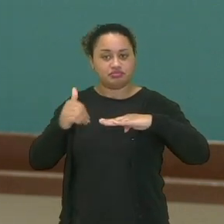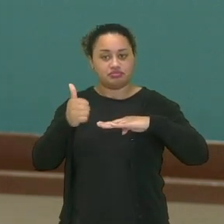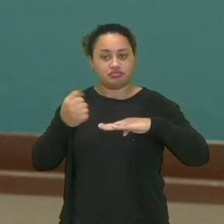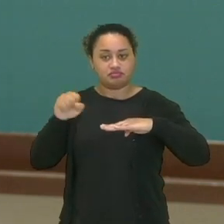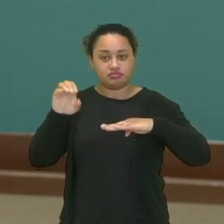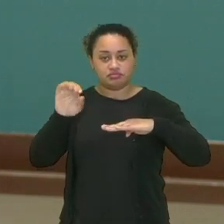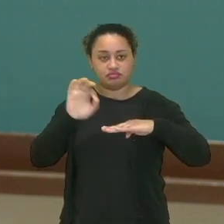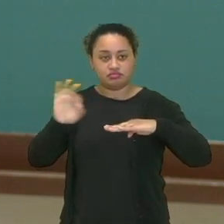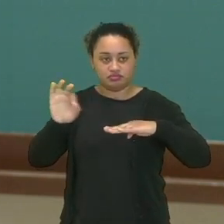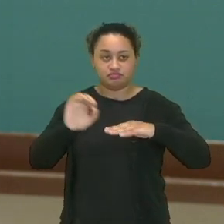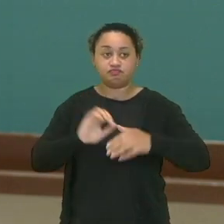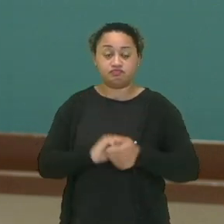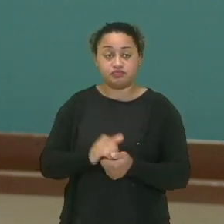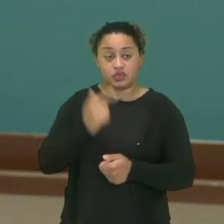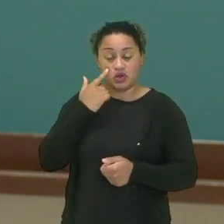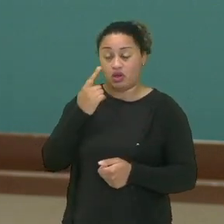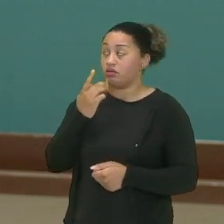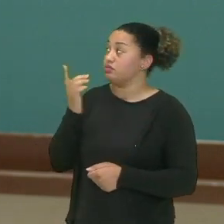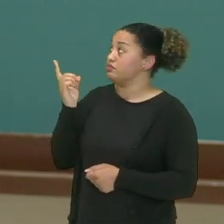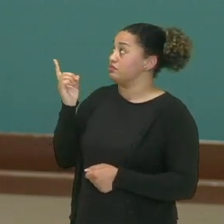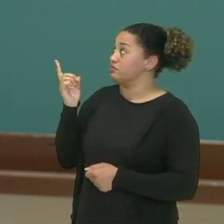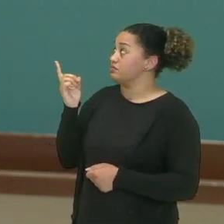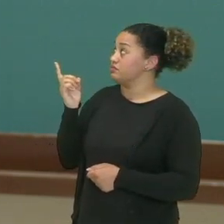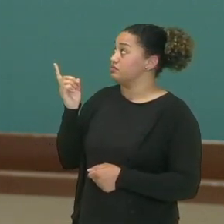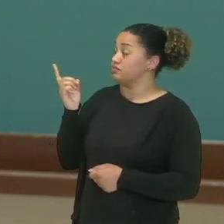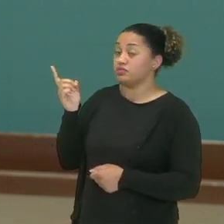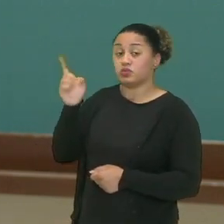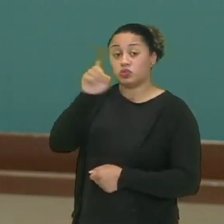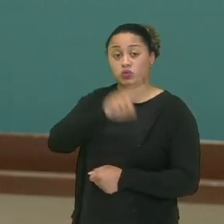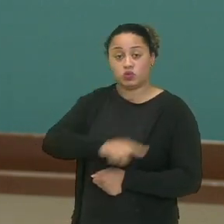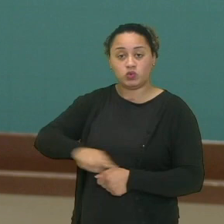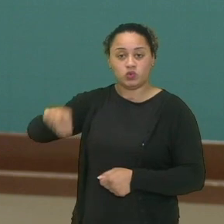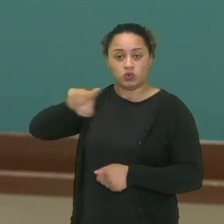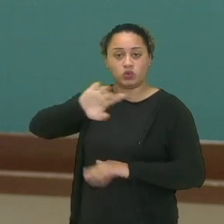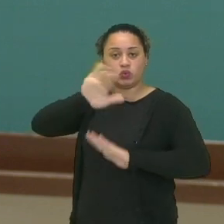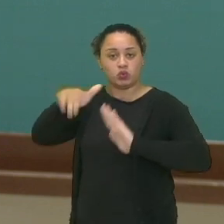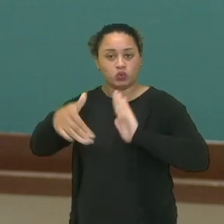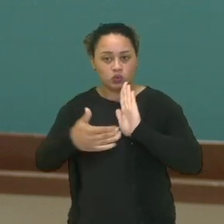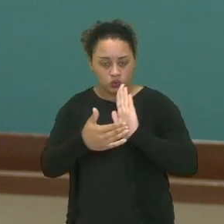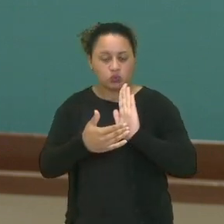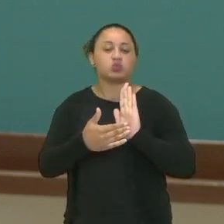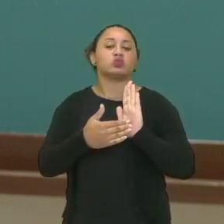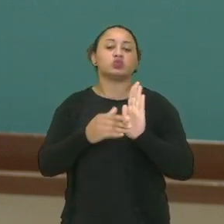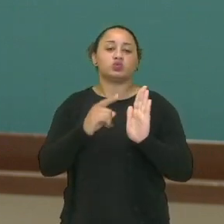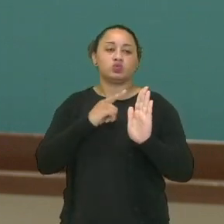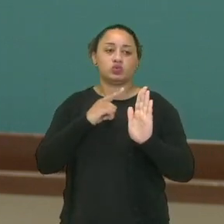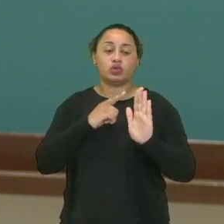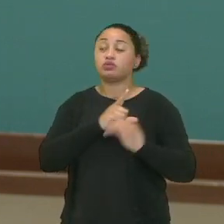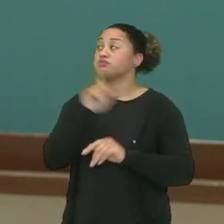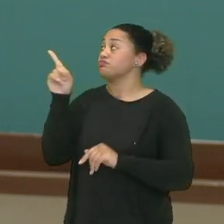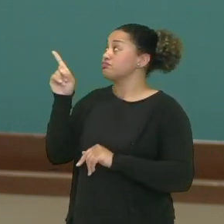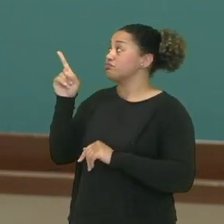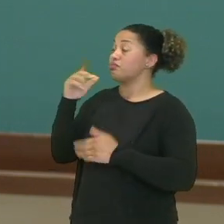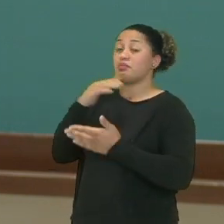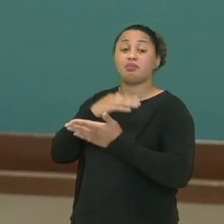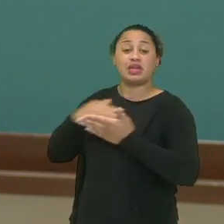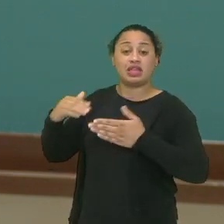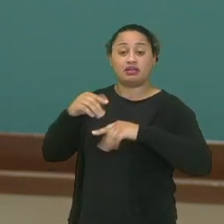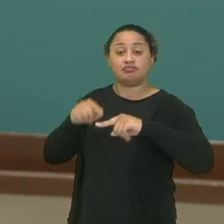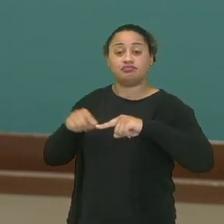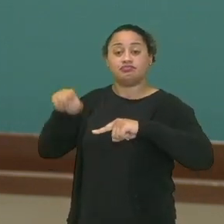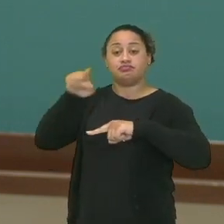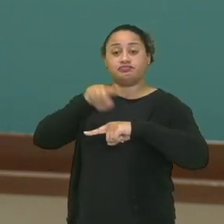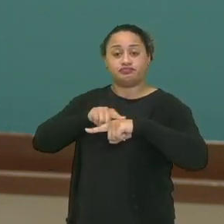outro transferidor. Até porque esse traz o giro, né? Ele traz o giro completo, né? A circunferência completa, e esse traz metade